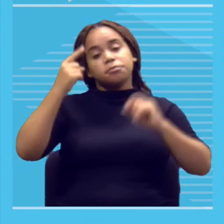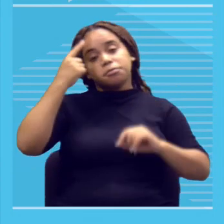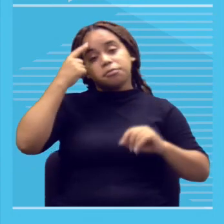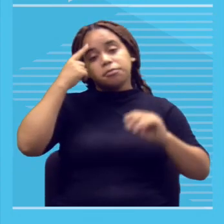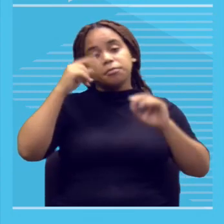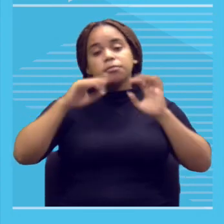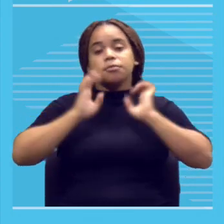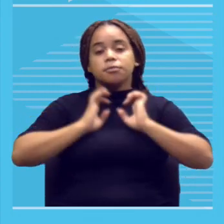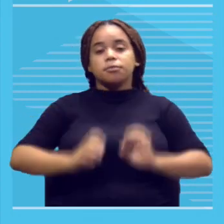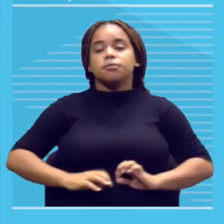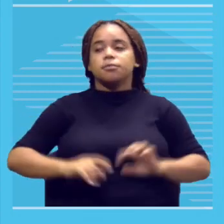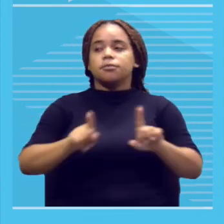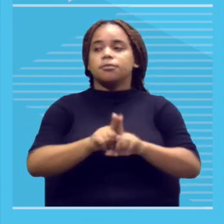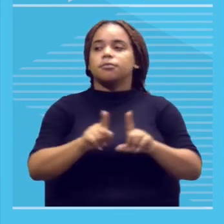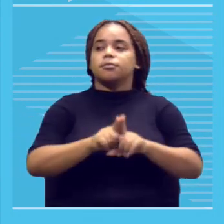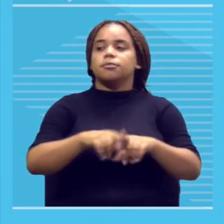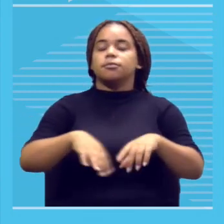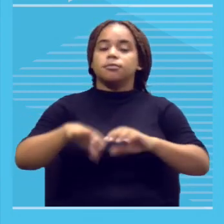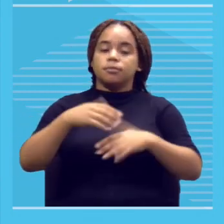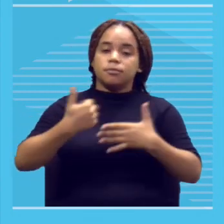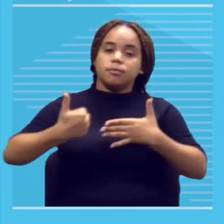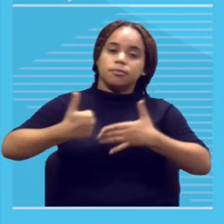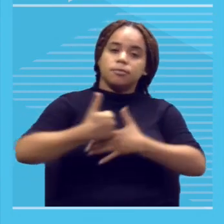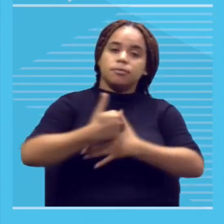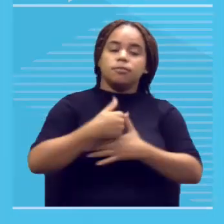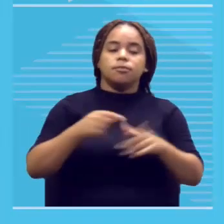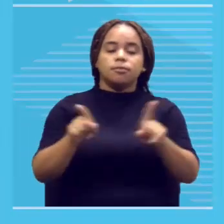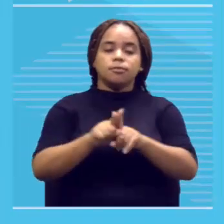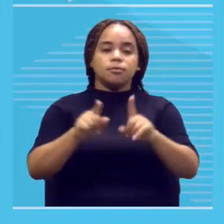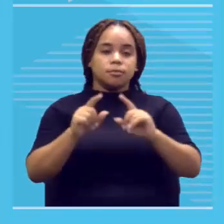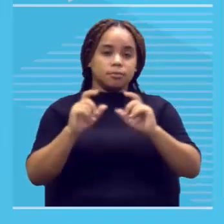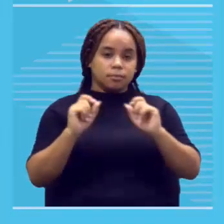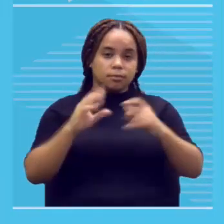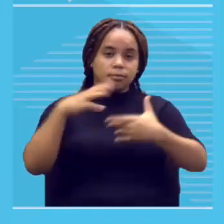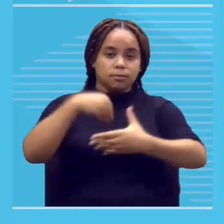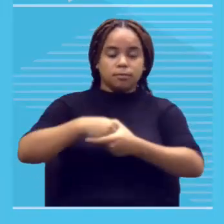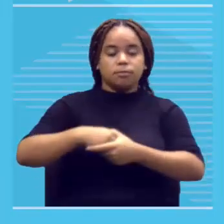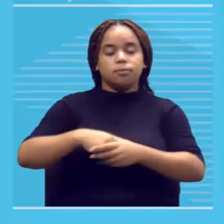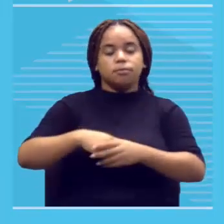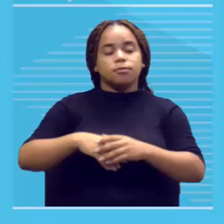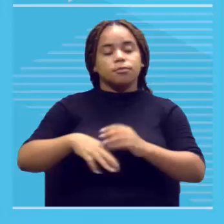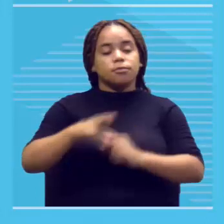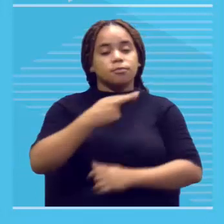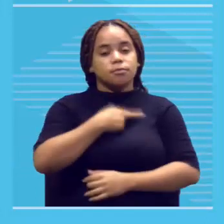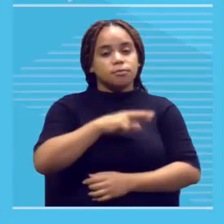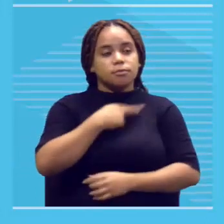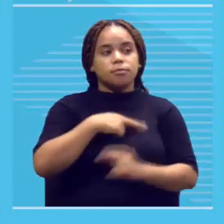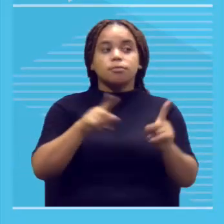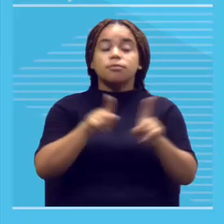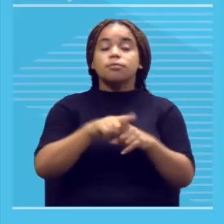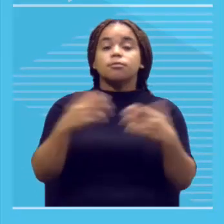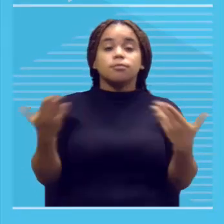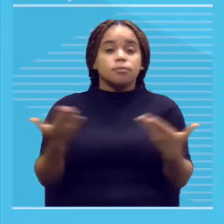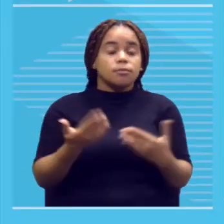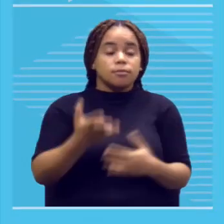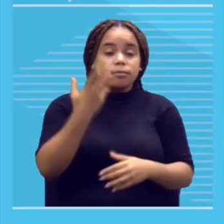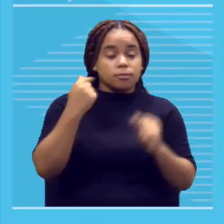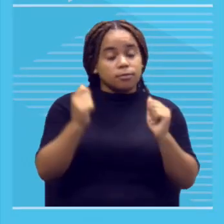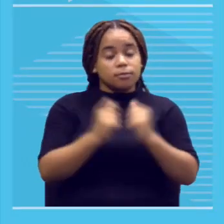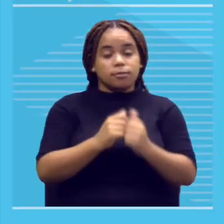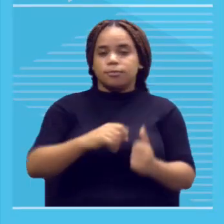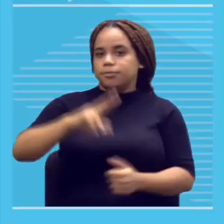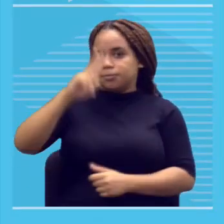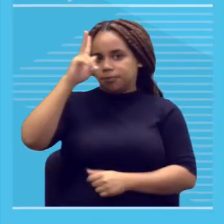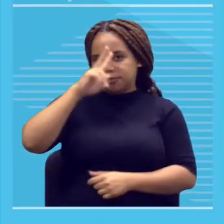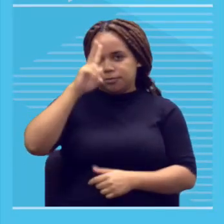e ético a doutrina moral e ética do islamismo agora vem comigo vamos recordar as atividades que